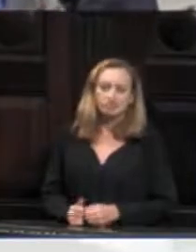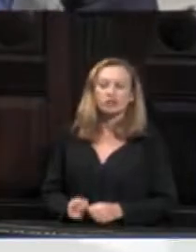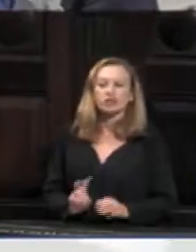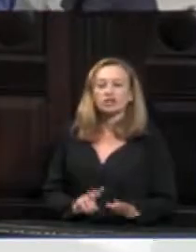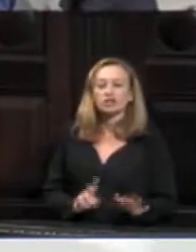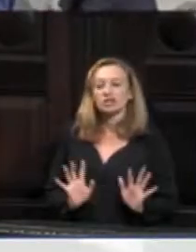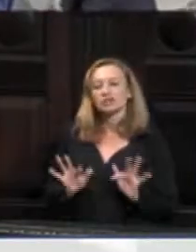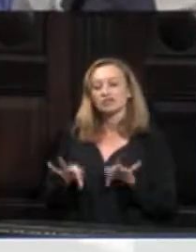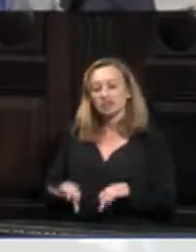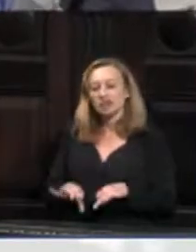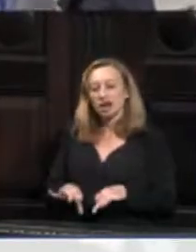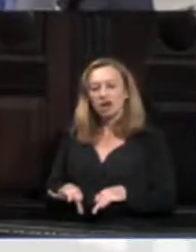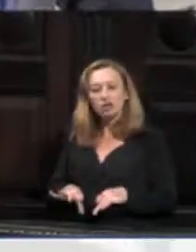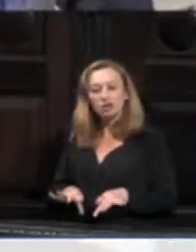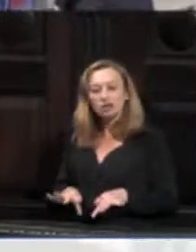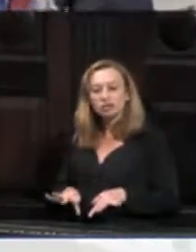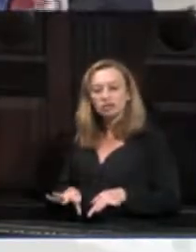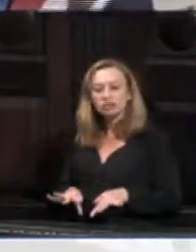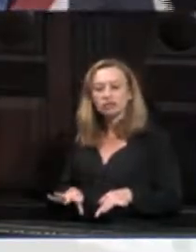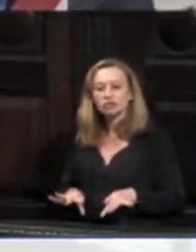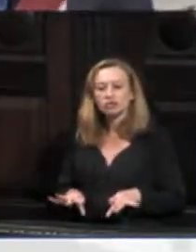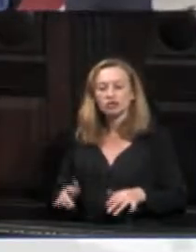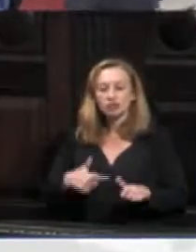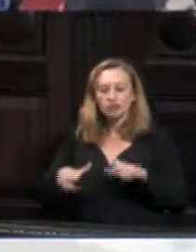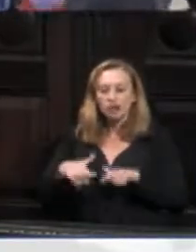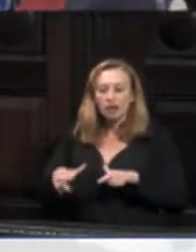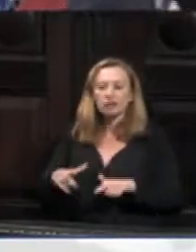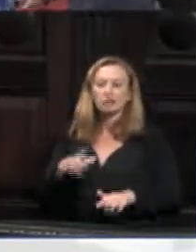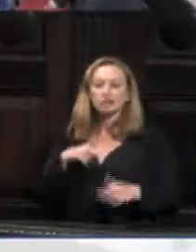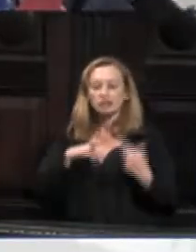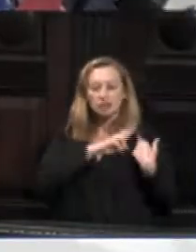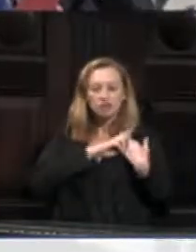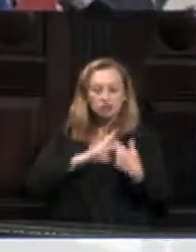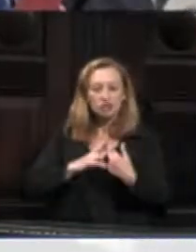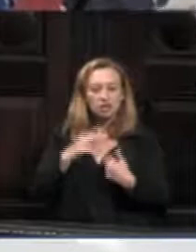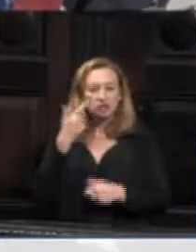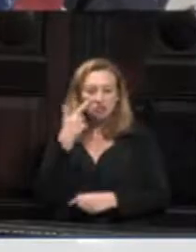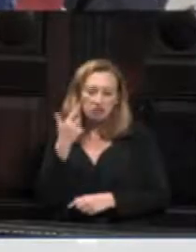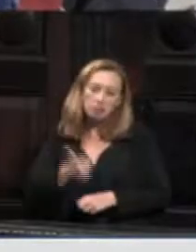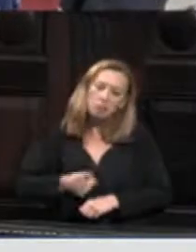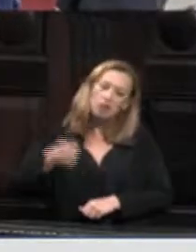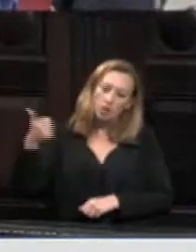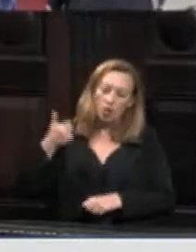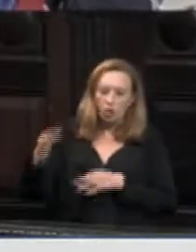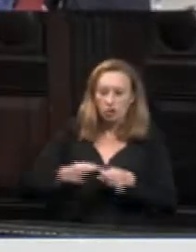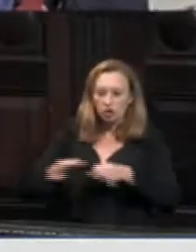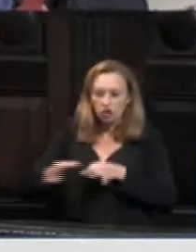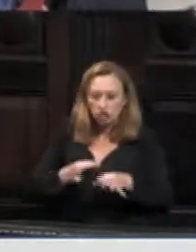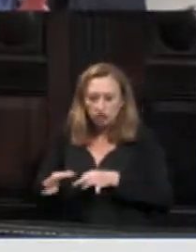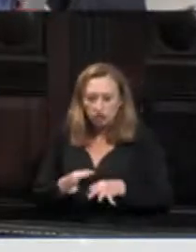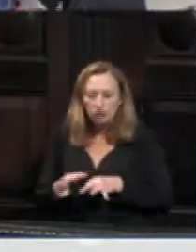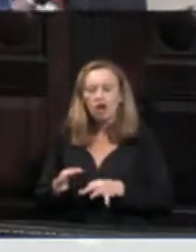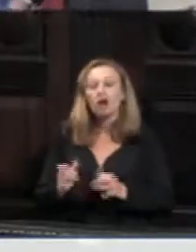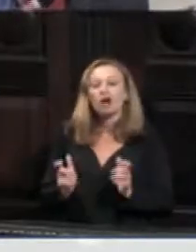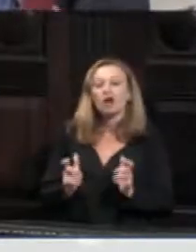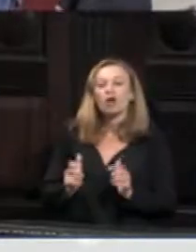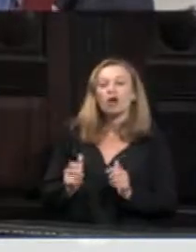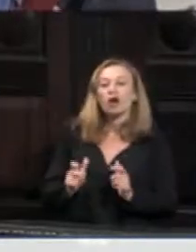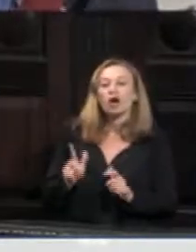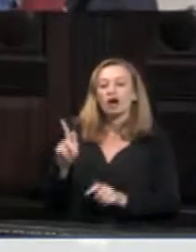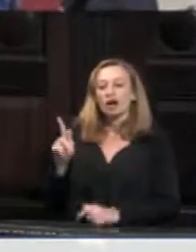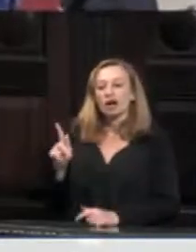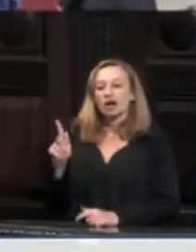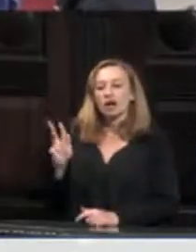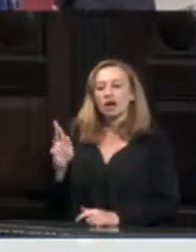legislatura, presidente, nós temos a responsabilidade de apreciar esse projeto. A região metropolitana do Rio de Janeiro tem 12 milhões